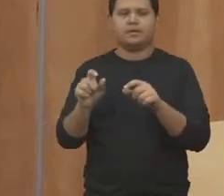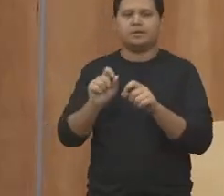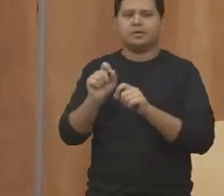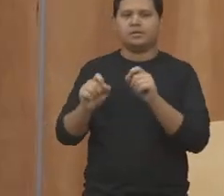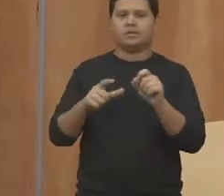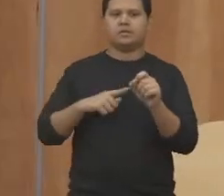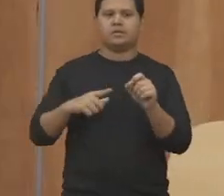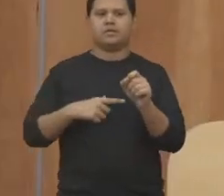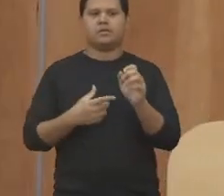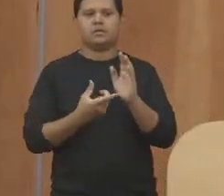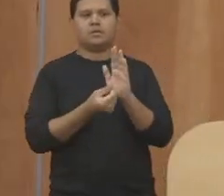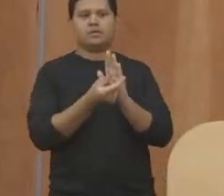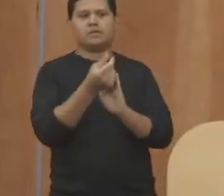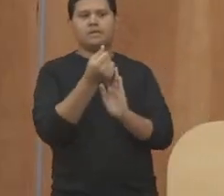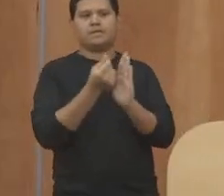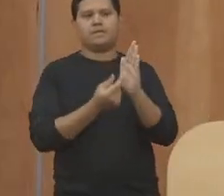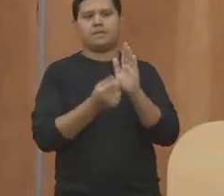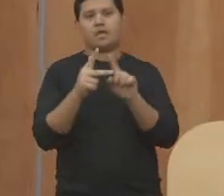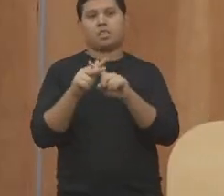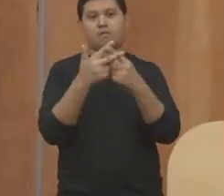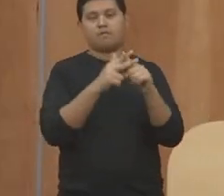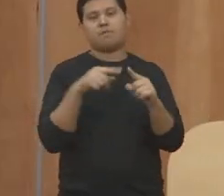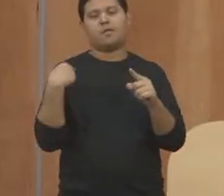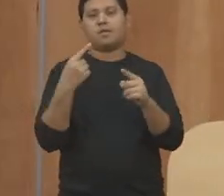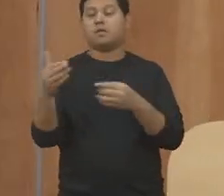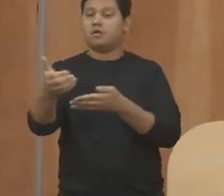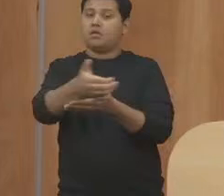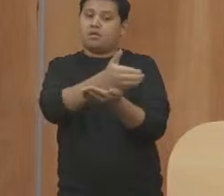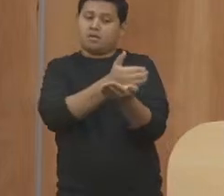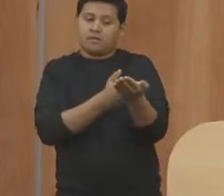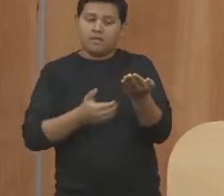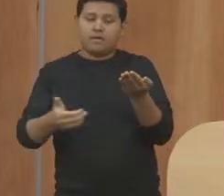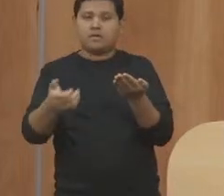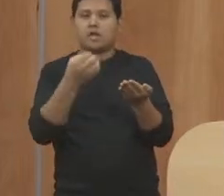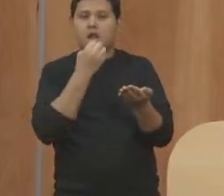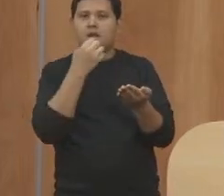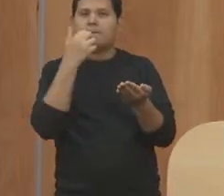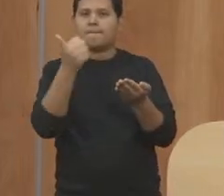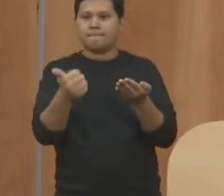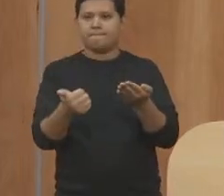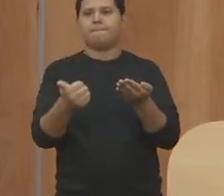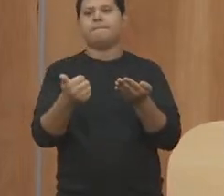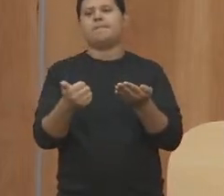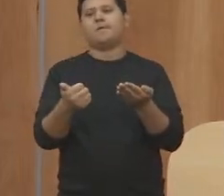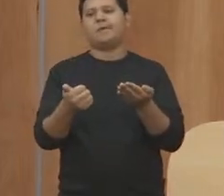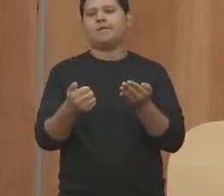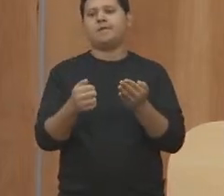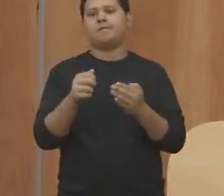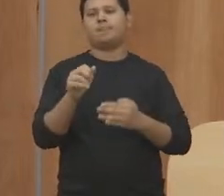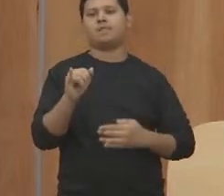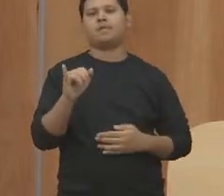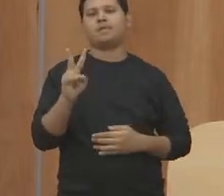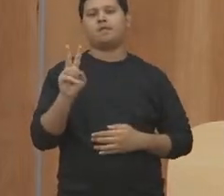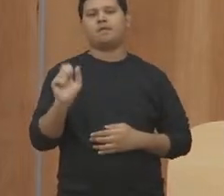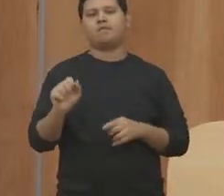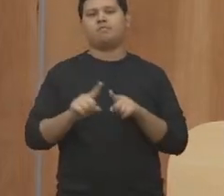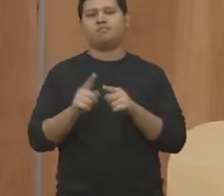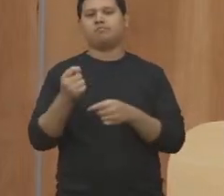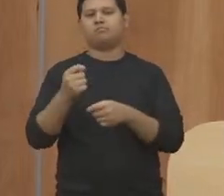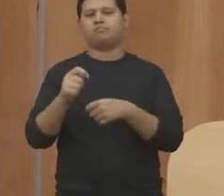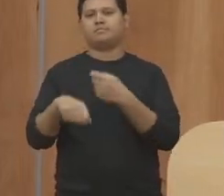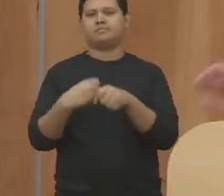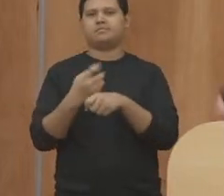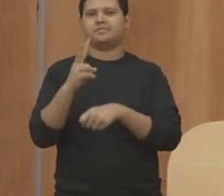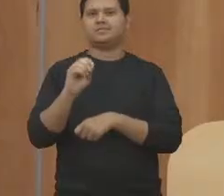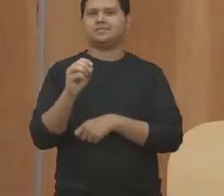a gente precisa aumentar a nossa fatia de arrecadação para conseguir uma boa fatia do nosso IVA dual a partir de 2030.